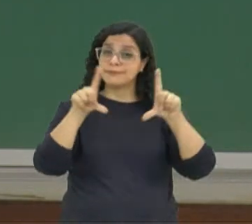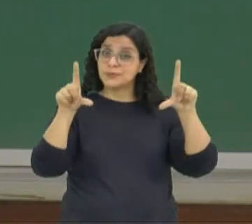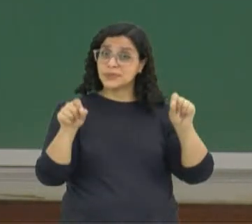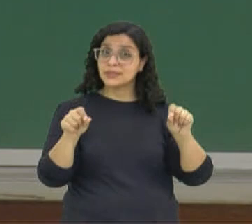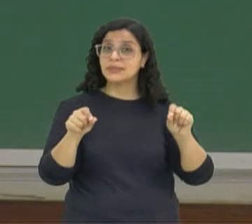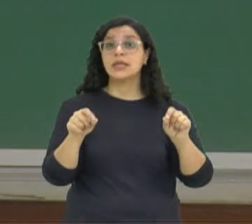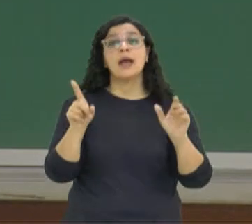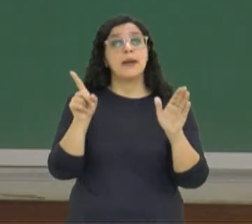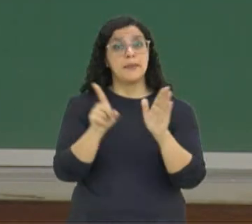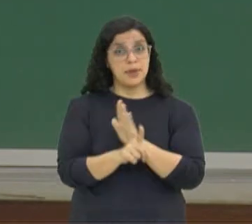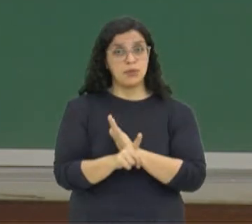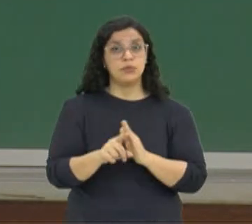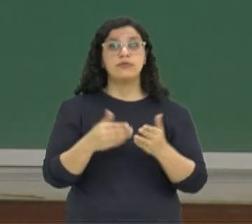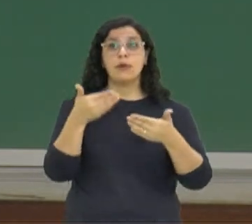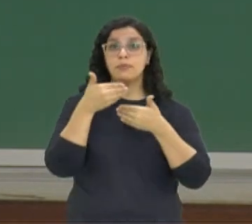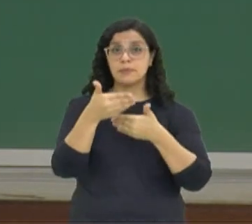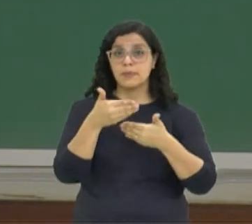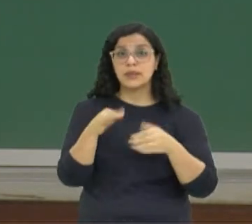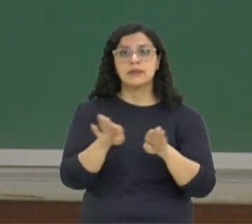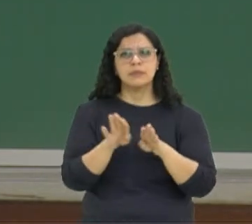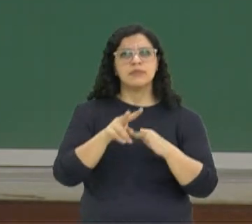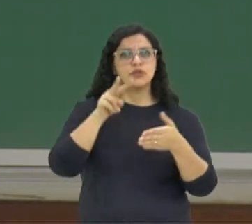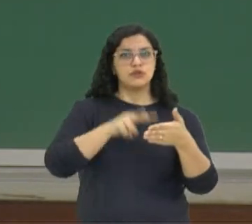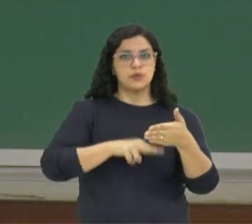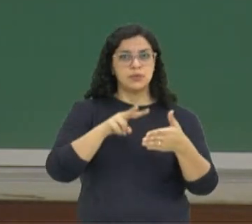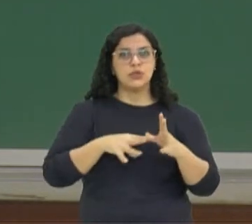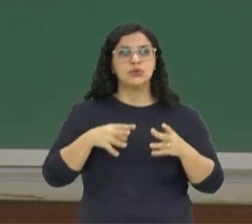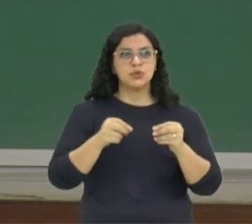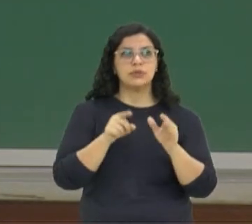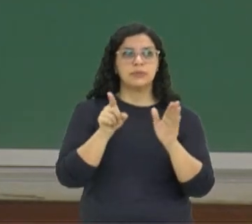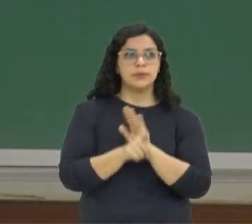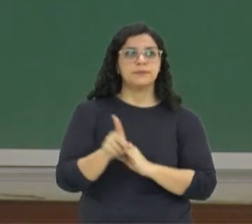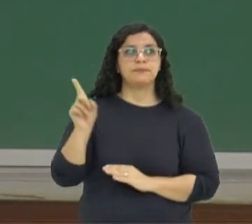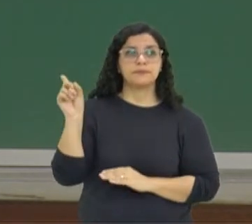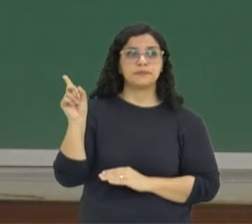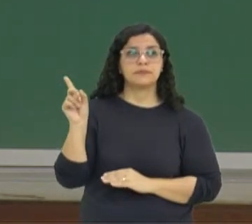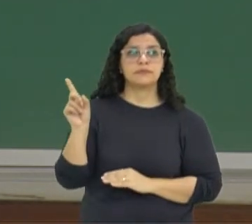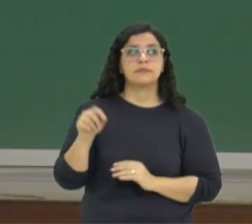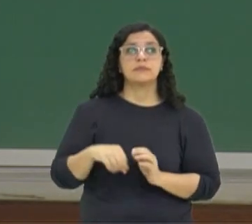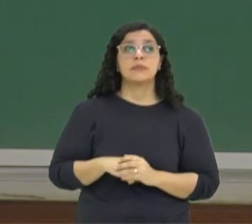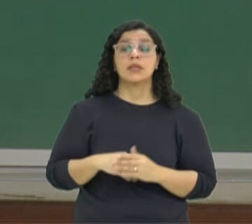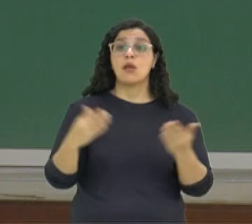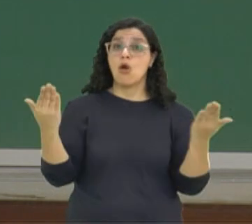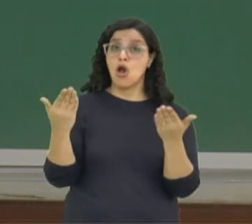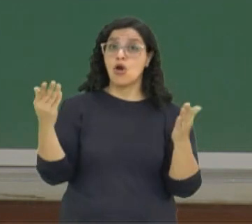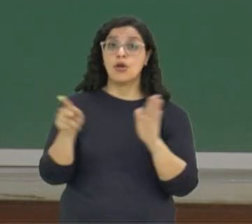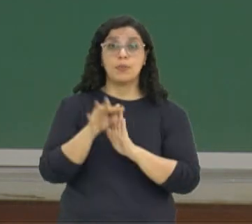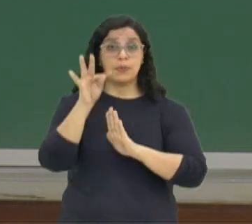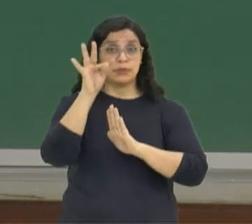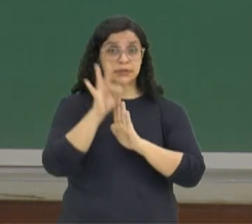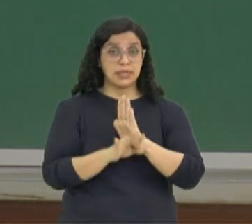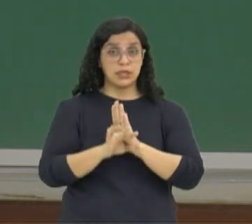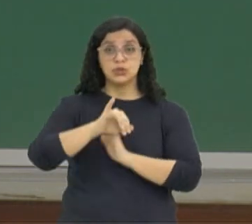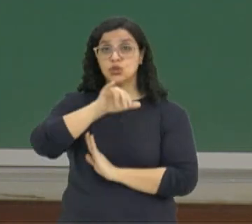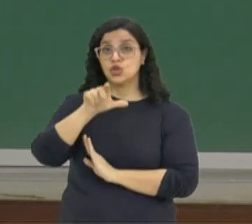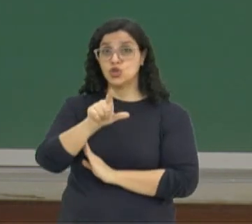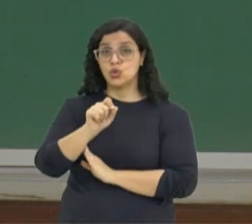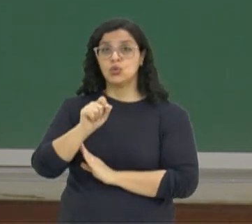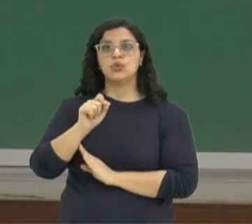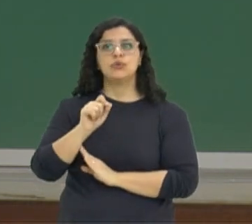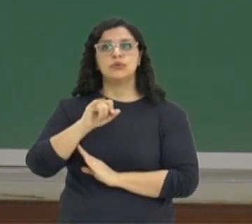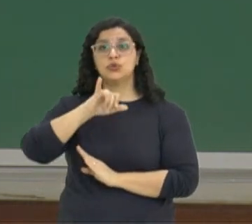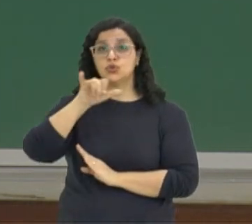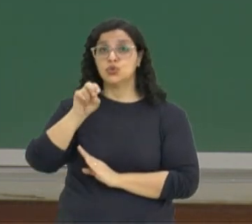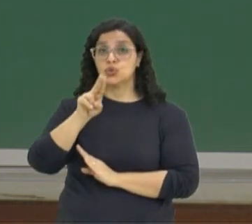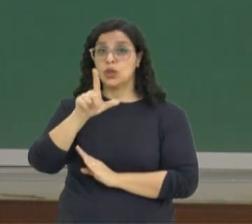enunciado. Então, eu vou passar um slide só para a gente poder ler essa questão. Olha só, nesse texto, Júlio Cortázar,